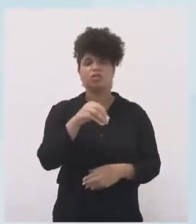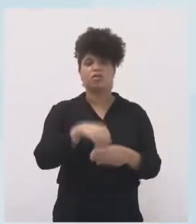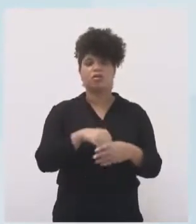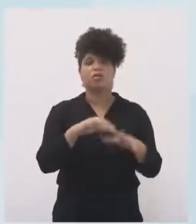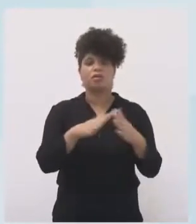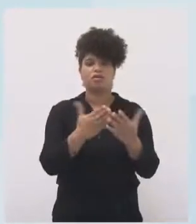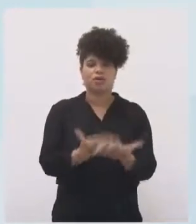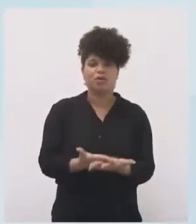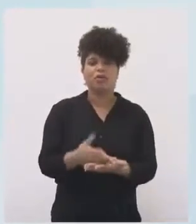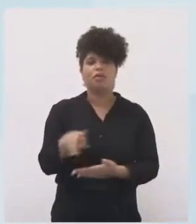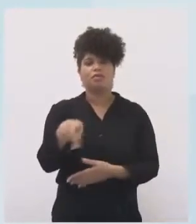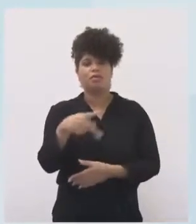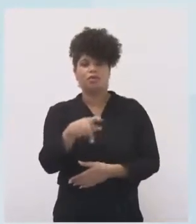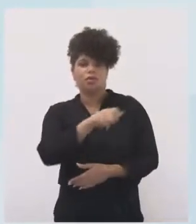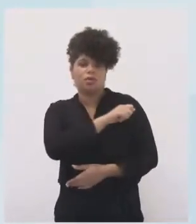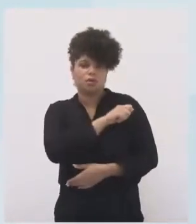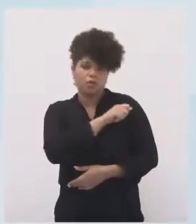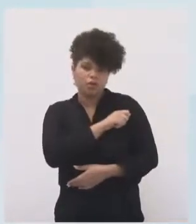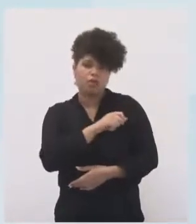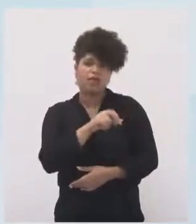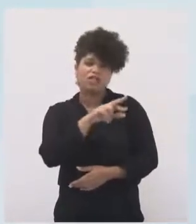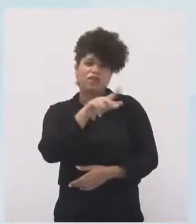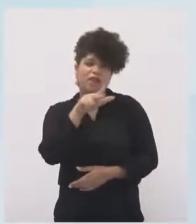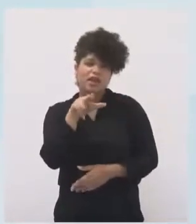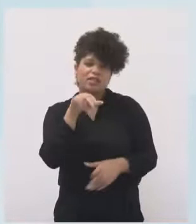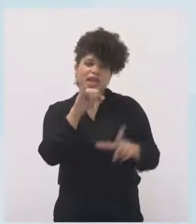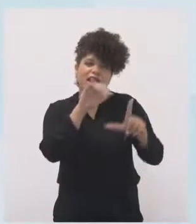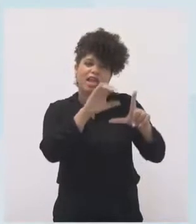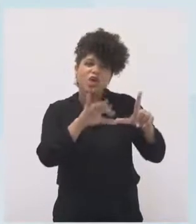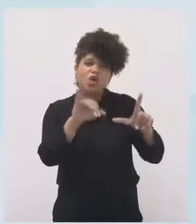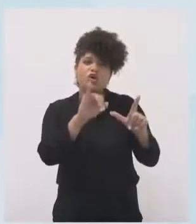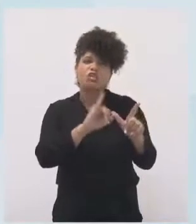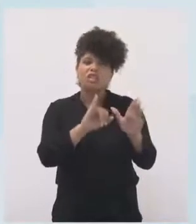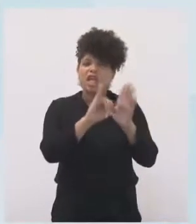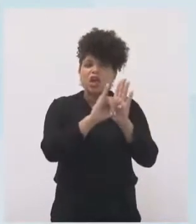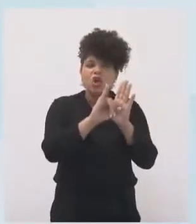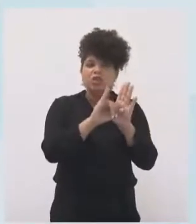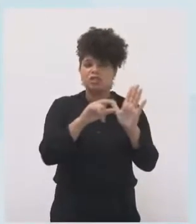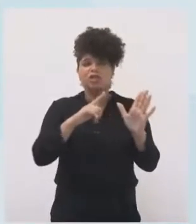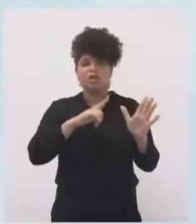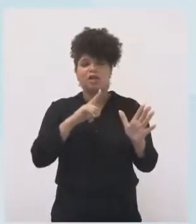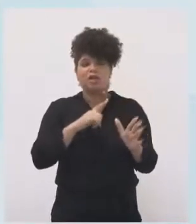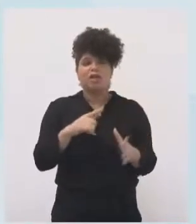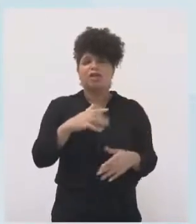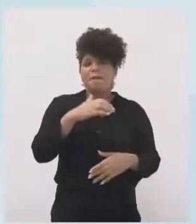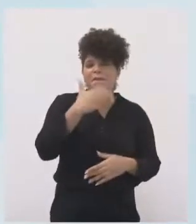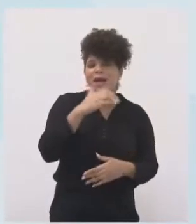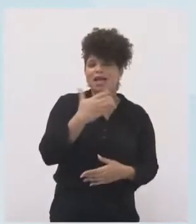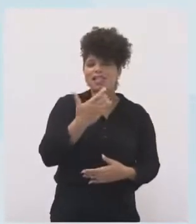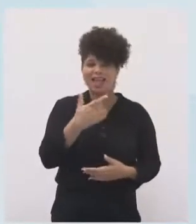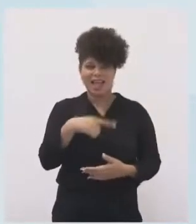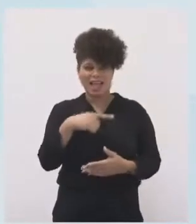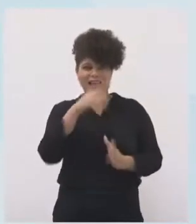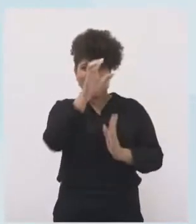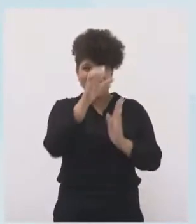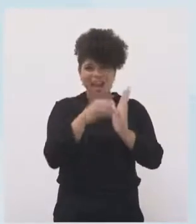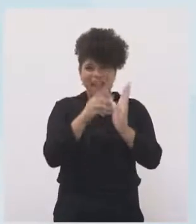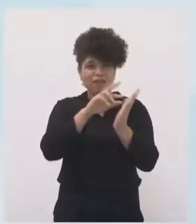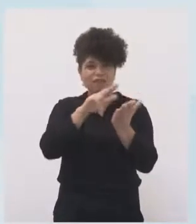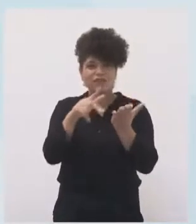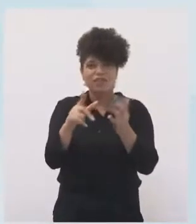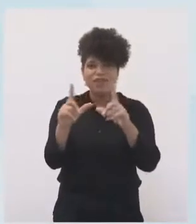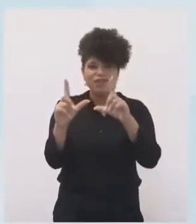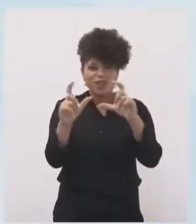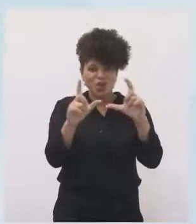de aluno, ícones, aquelas gravuras, maçãzinha, livro. Tem uma biblioteca